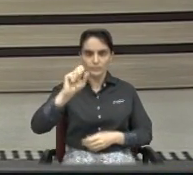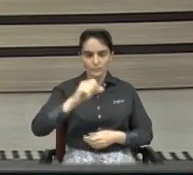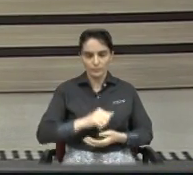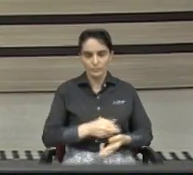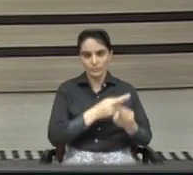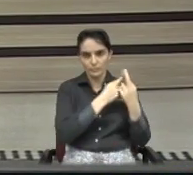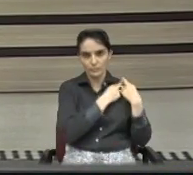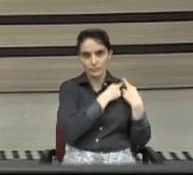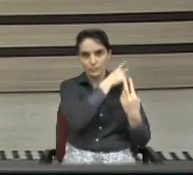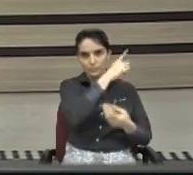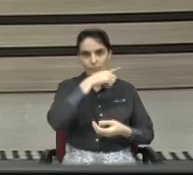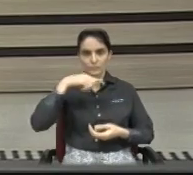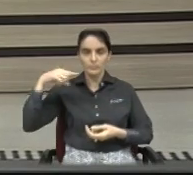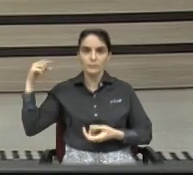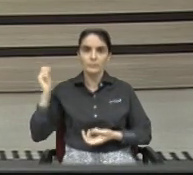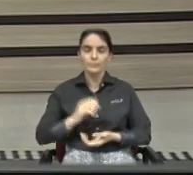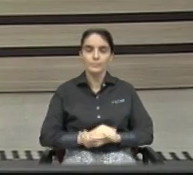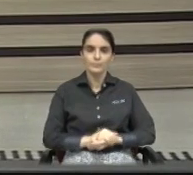Costa.